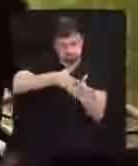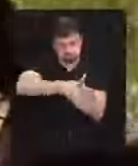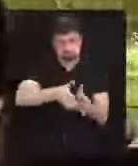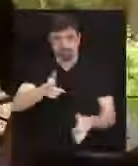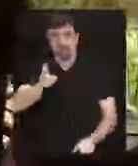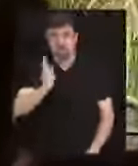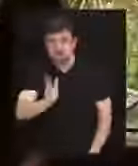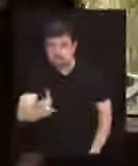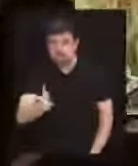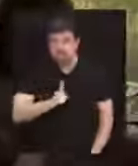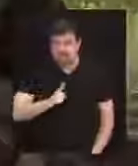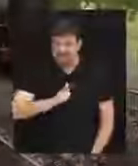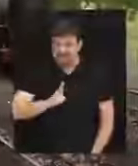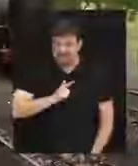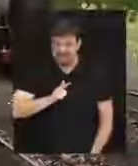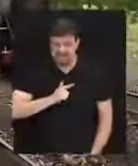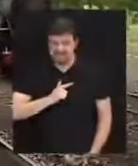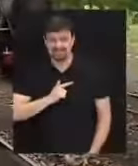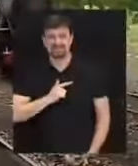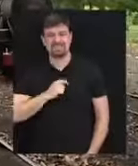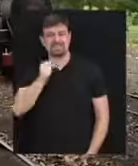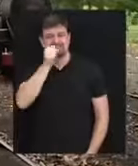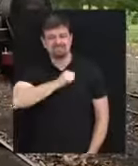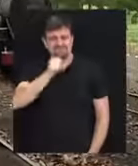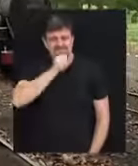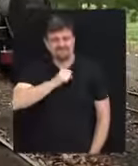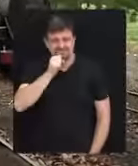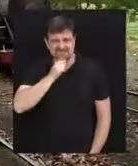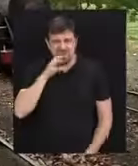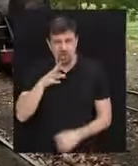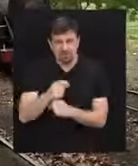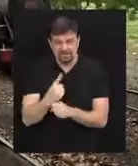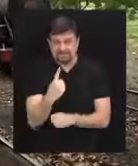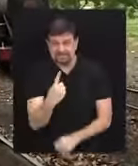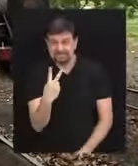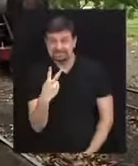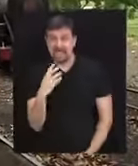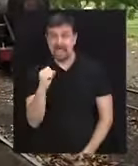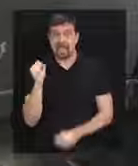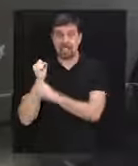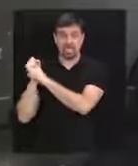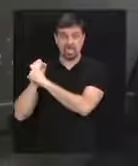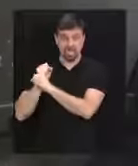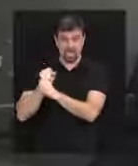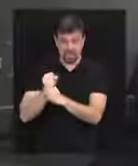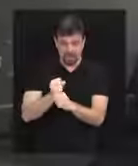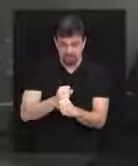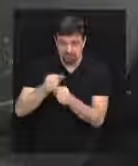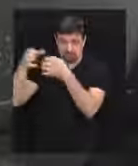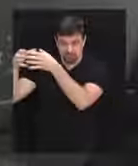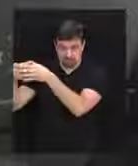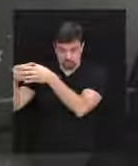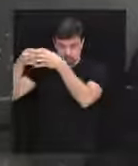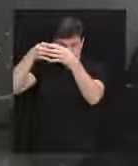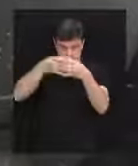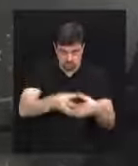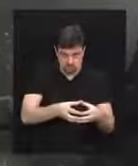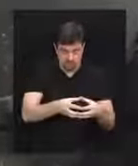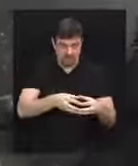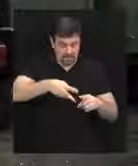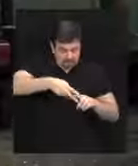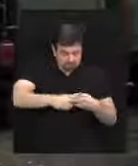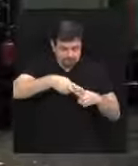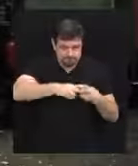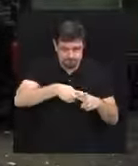Mas essas locomotivas, nós temos locomotivas de 90, 100, até 120 anos que foram trazidas para